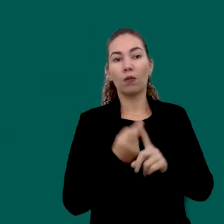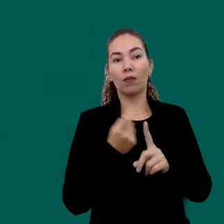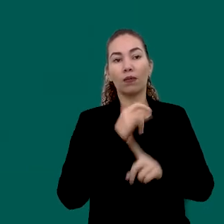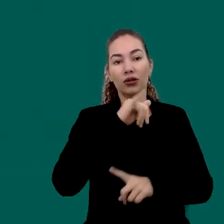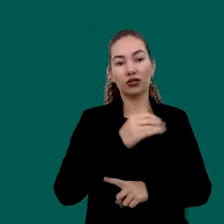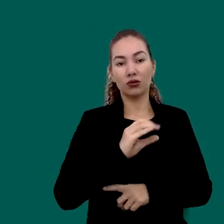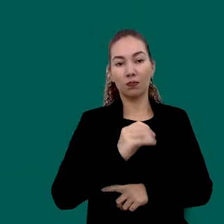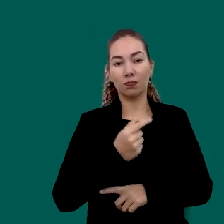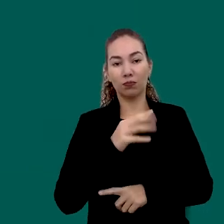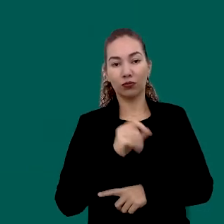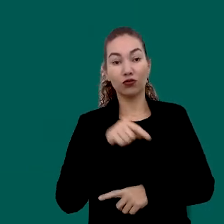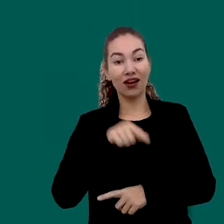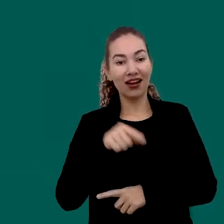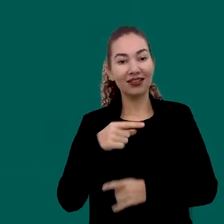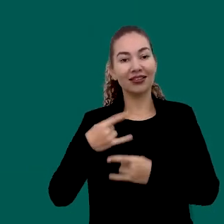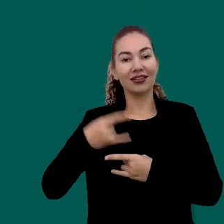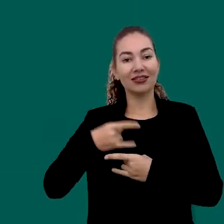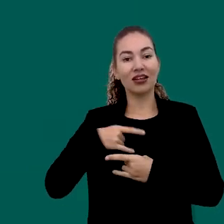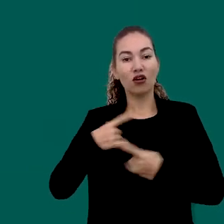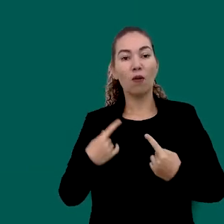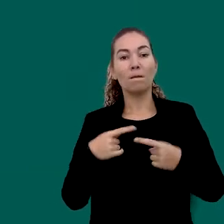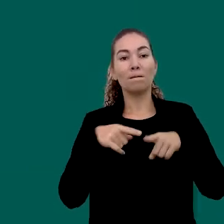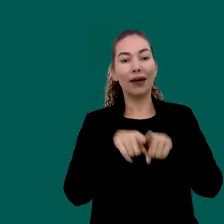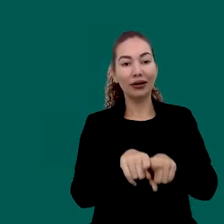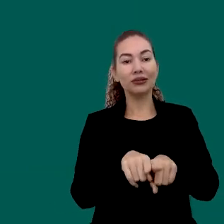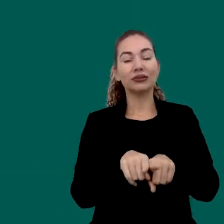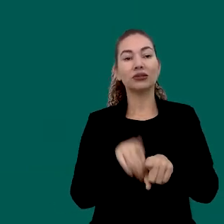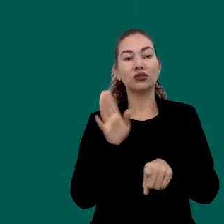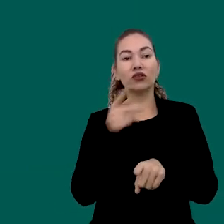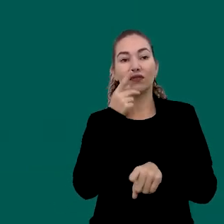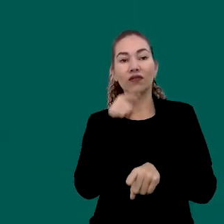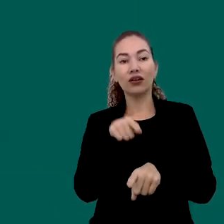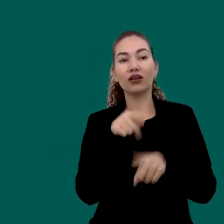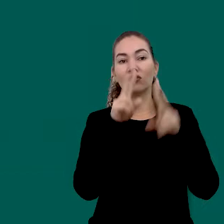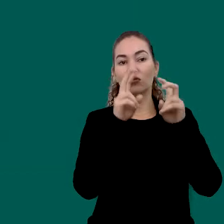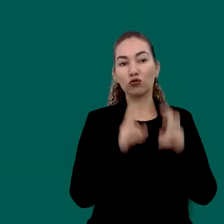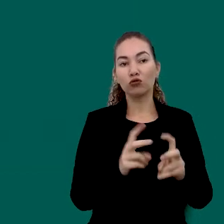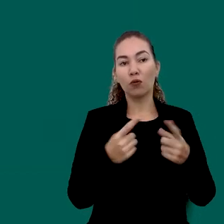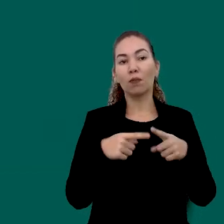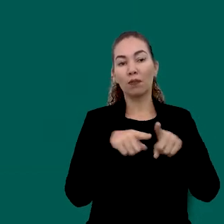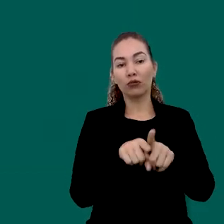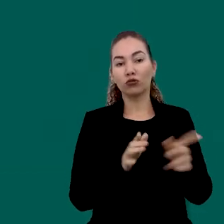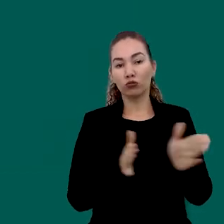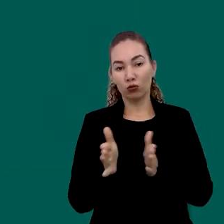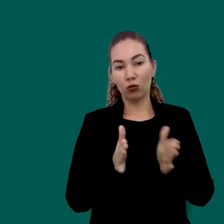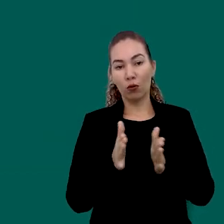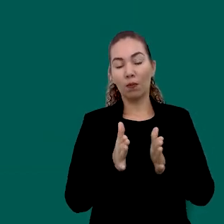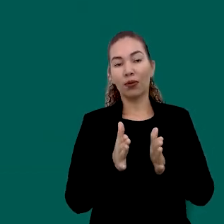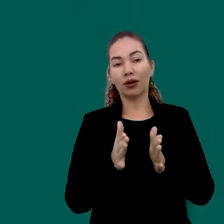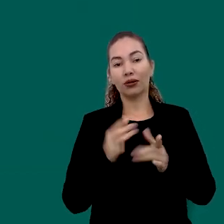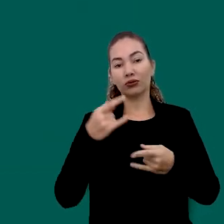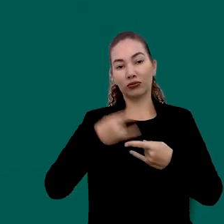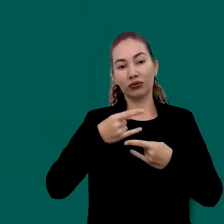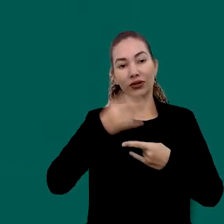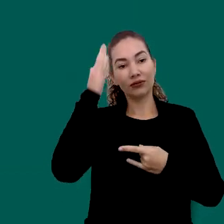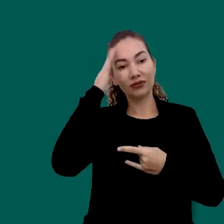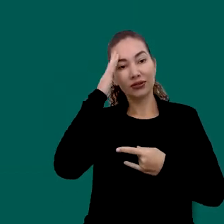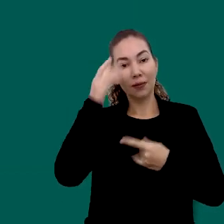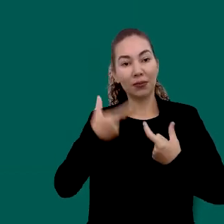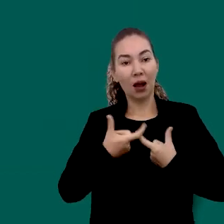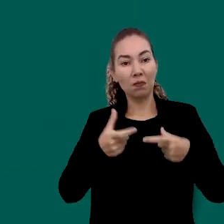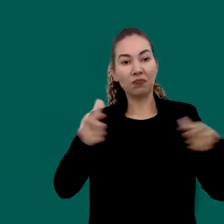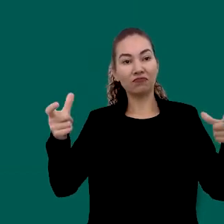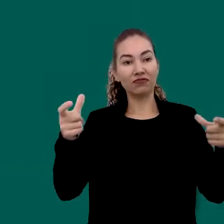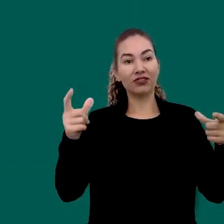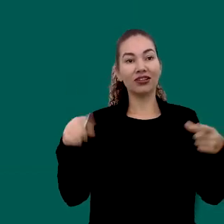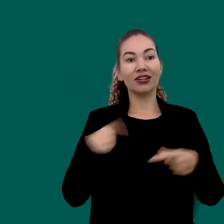João. Nessa live, a gente buscou parceiros, onde a gente ia falar sobre esses parceiros durante a live, porque a gente sabia da abrangência da live